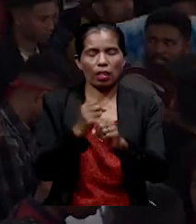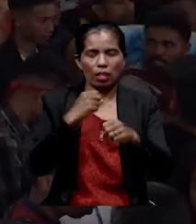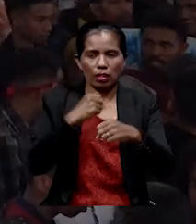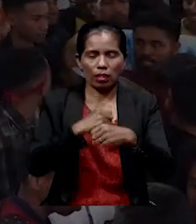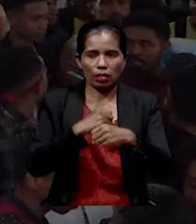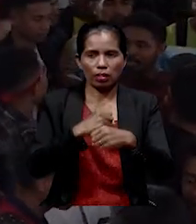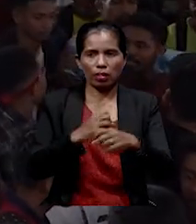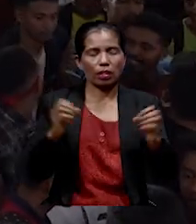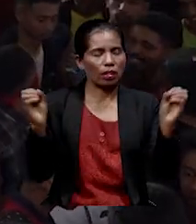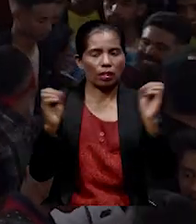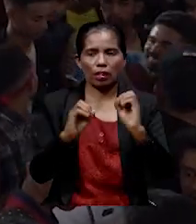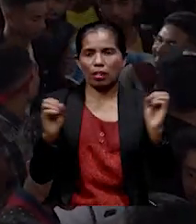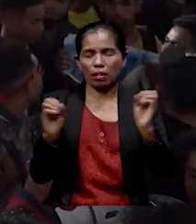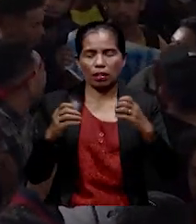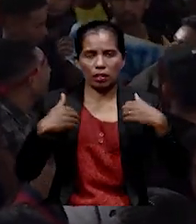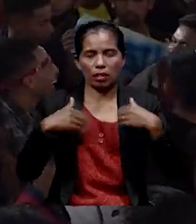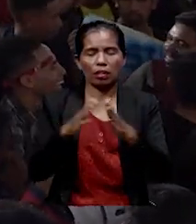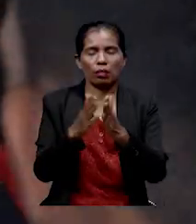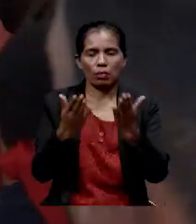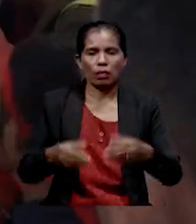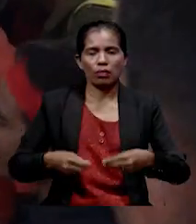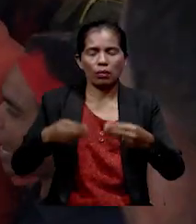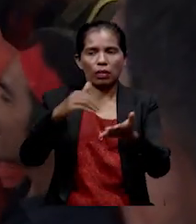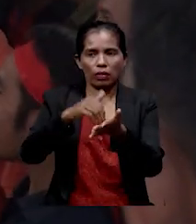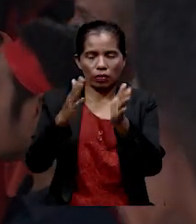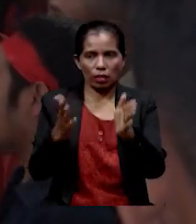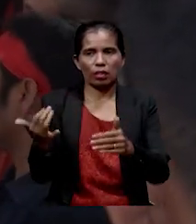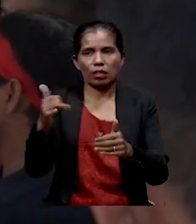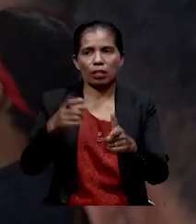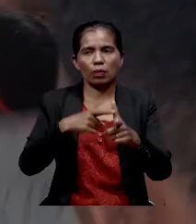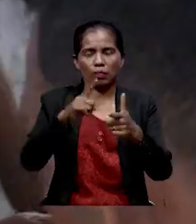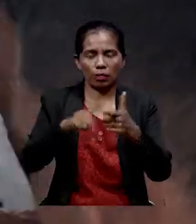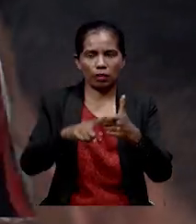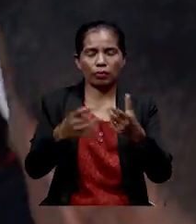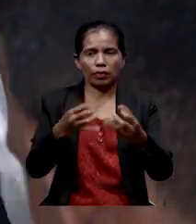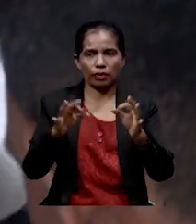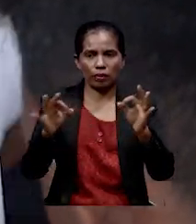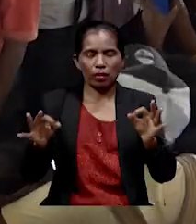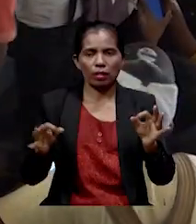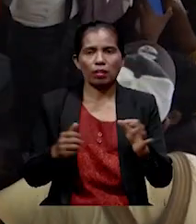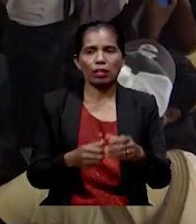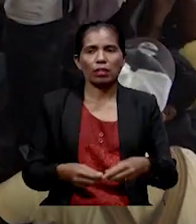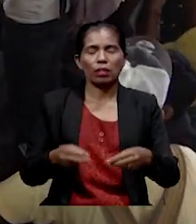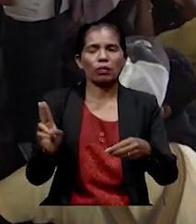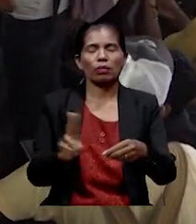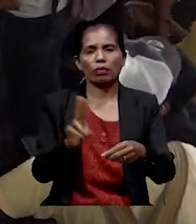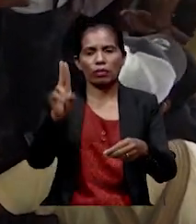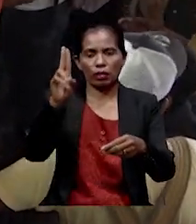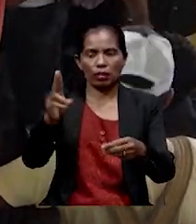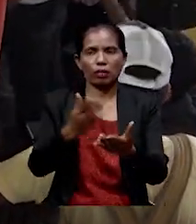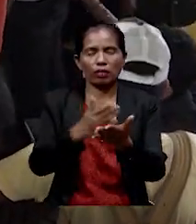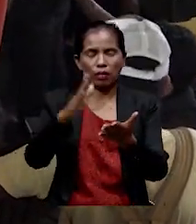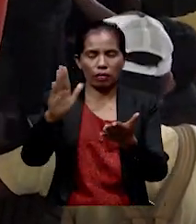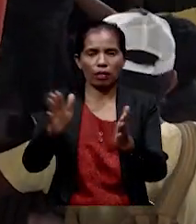lá ia manual orientação nebe maka atu distribui pa estudante sira. Então depois de orientação acadêmica di liutia maka universidade distribui